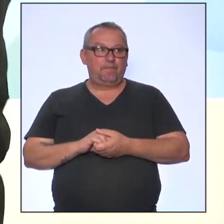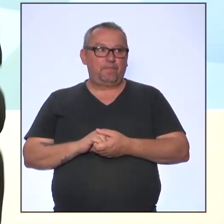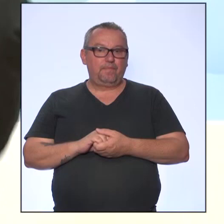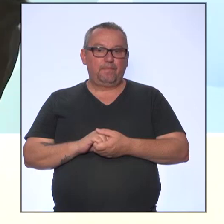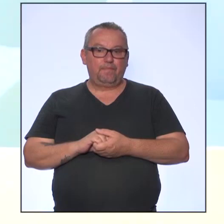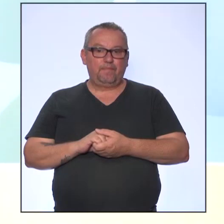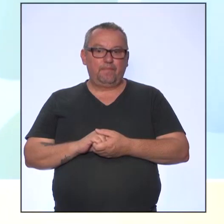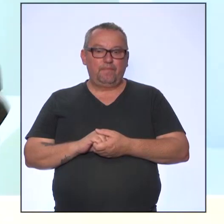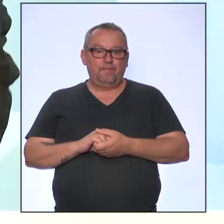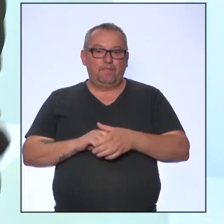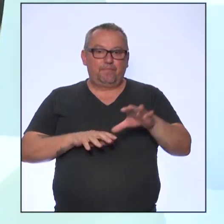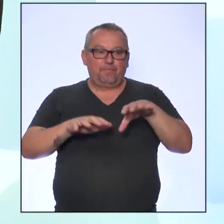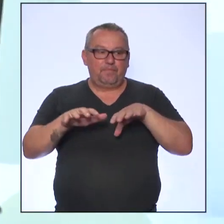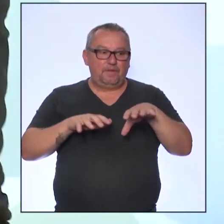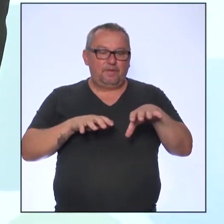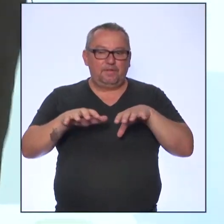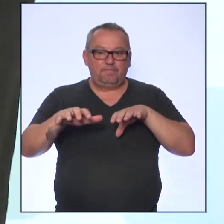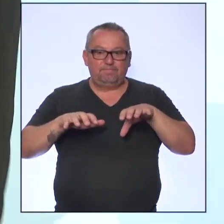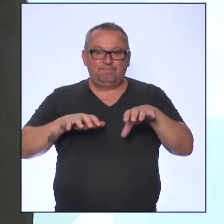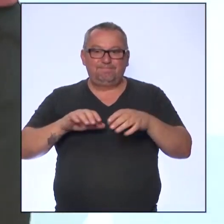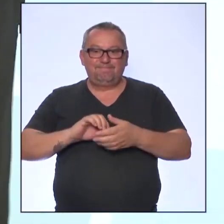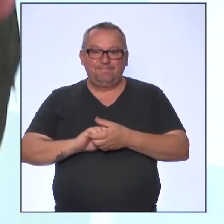Se movimentando.